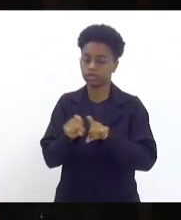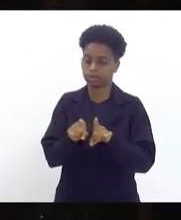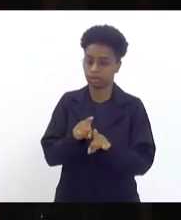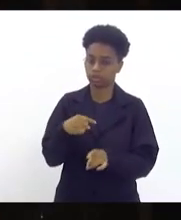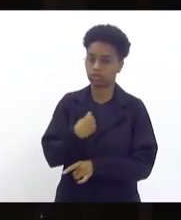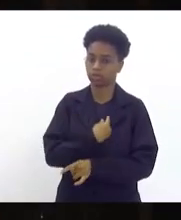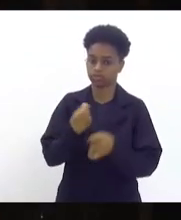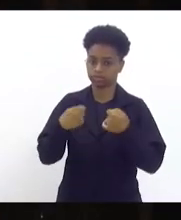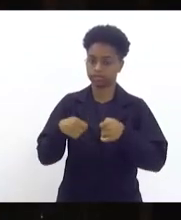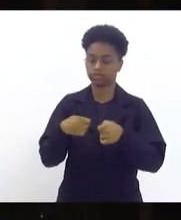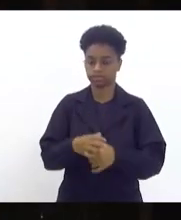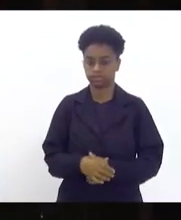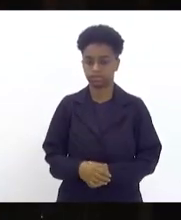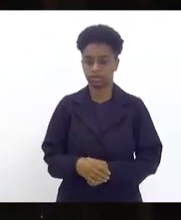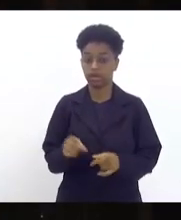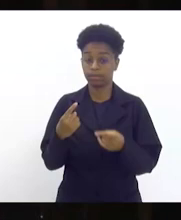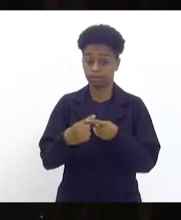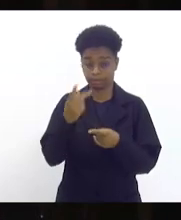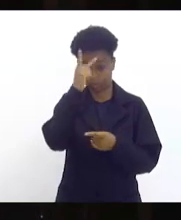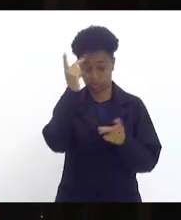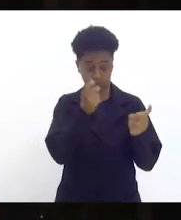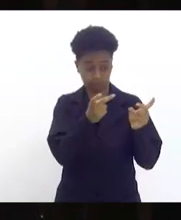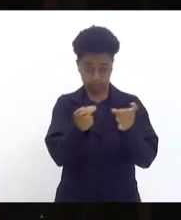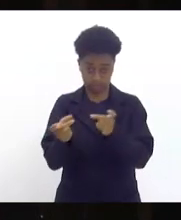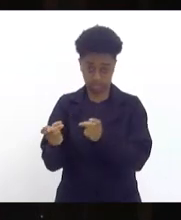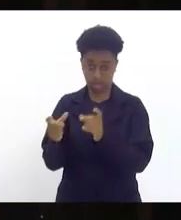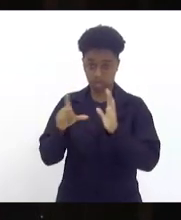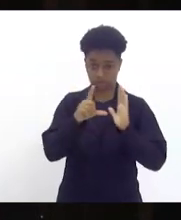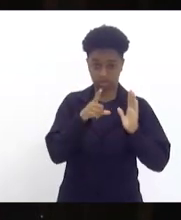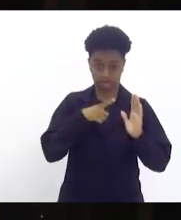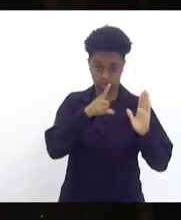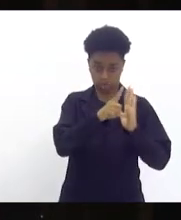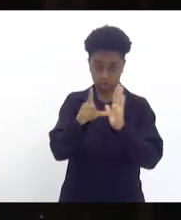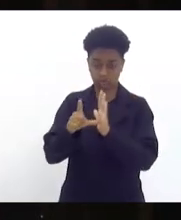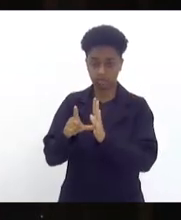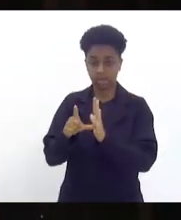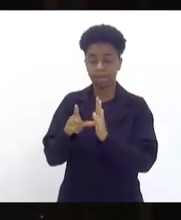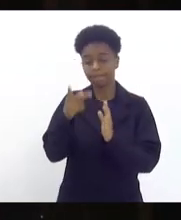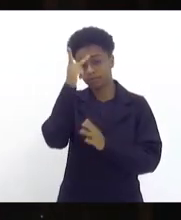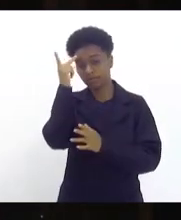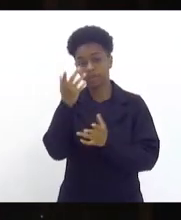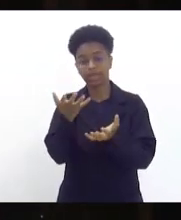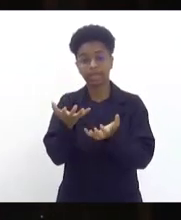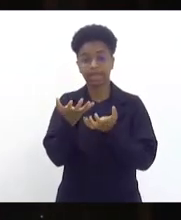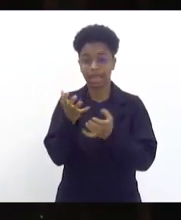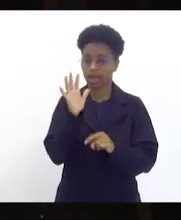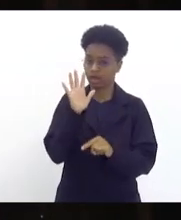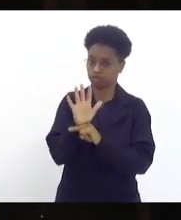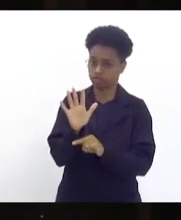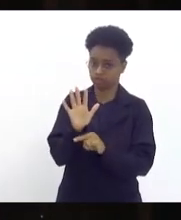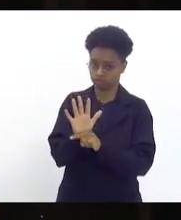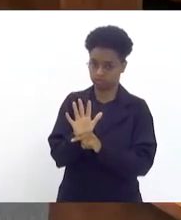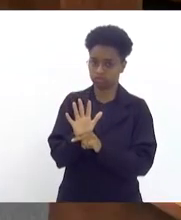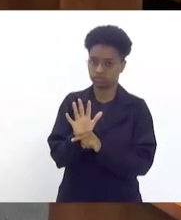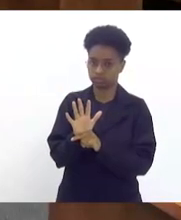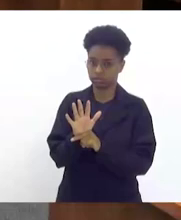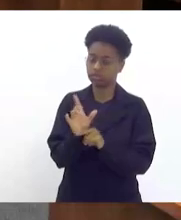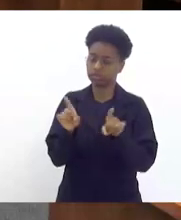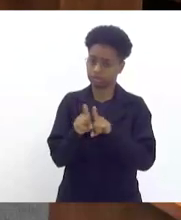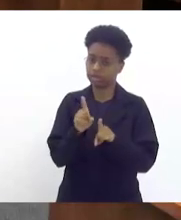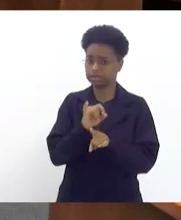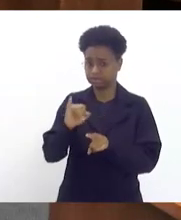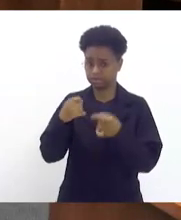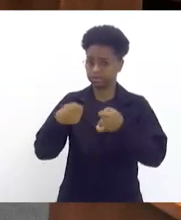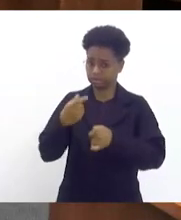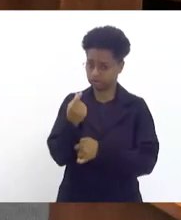nós mesmo os Comerciantes ficam novamente estão querendo ajudar até financeiramente